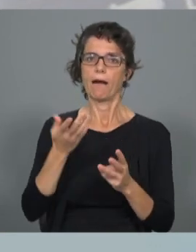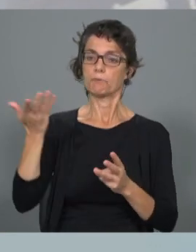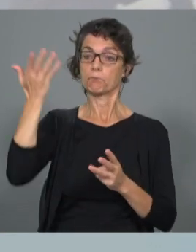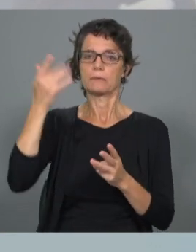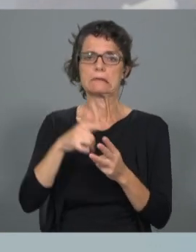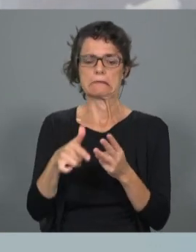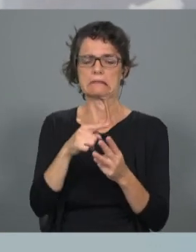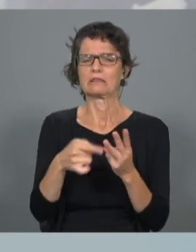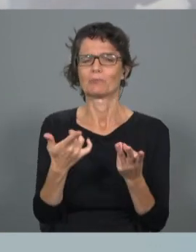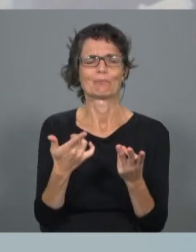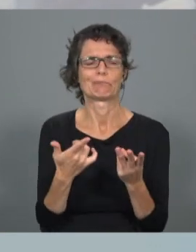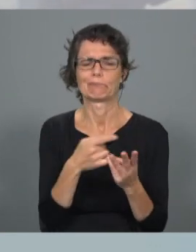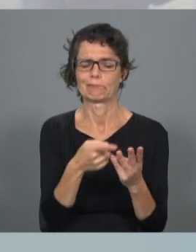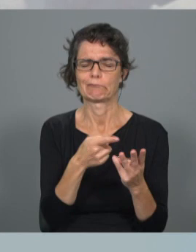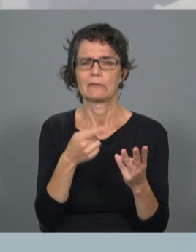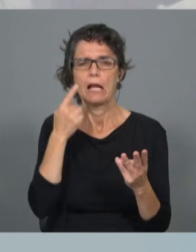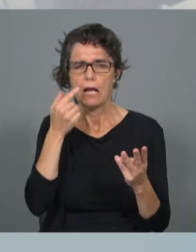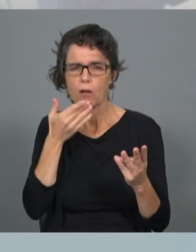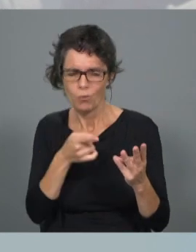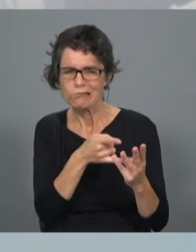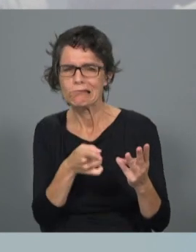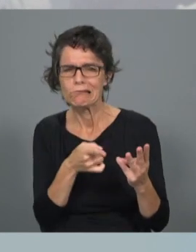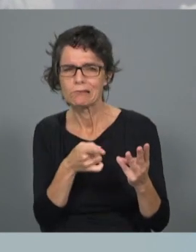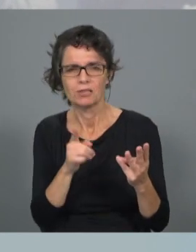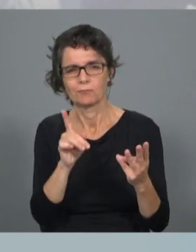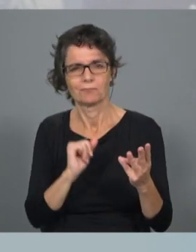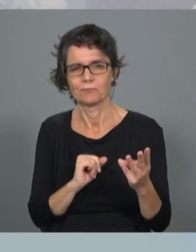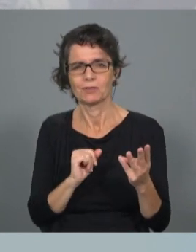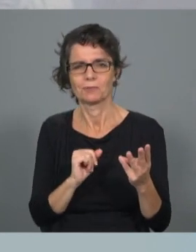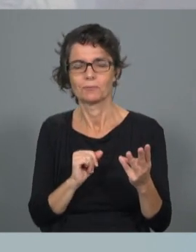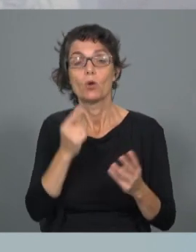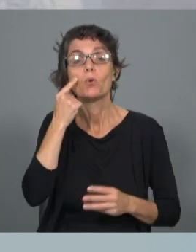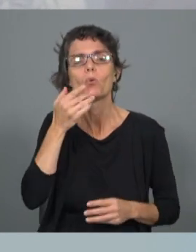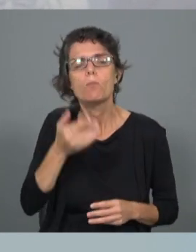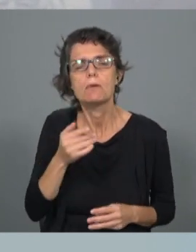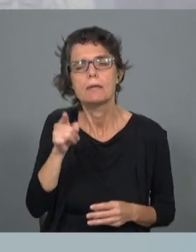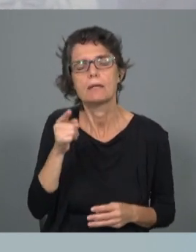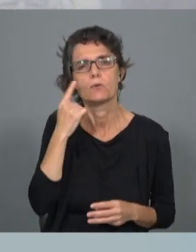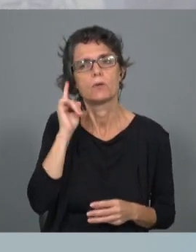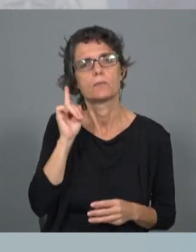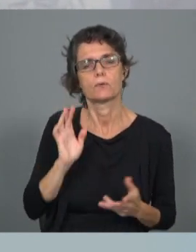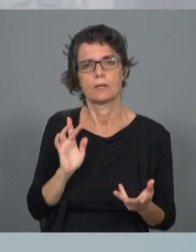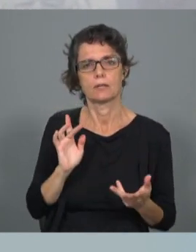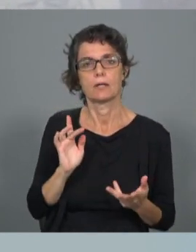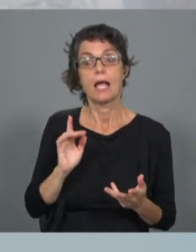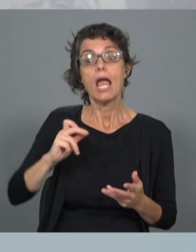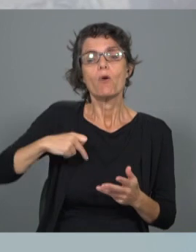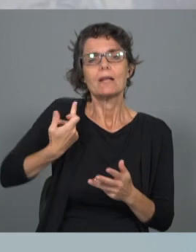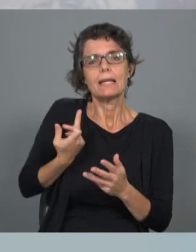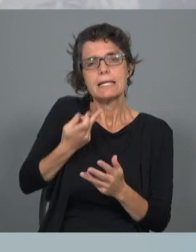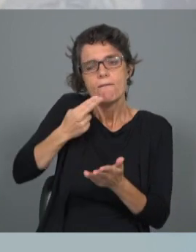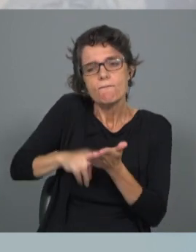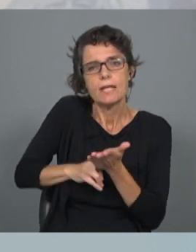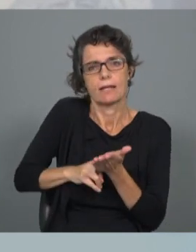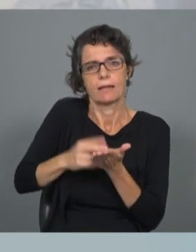dita sabedoria. Pensamos tratar-se de algum tipo de conhecimento. Na verdade, esta sabedoria é outra sabedoria, é um tesouro. É um